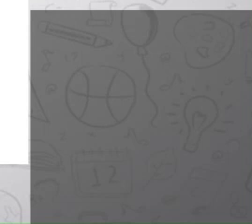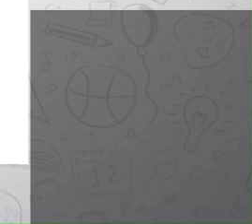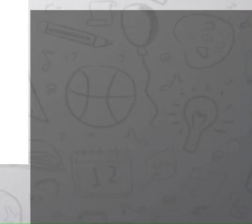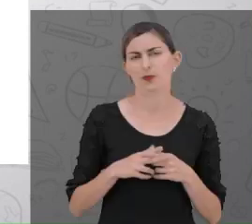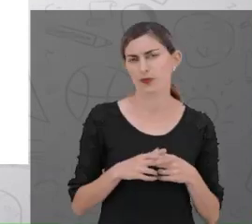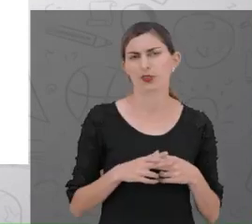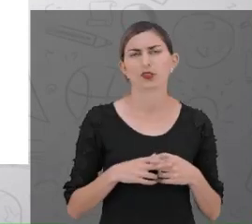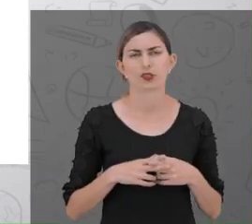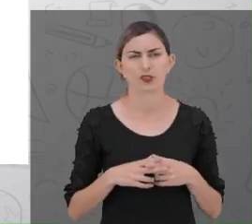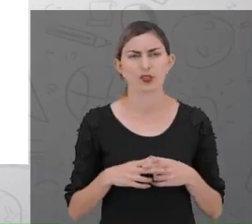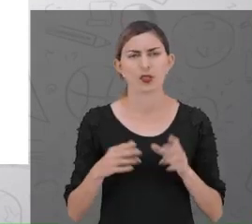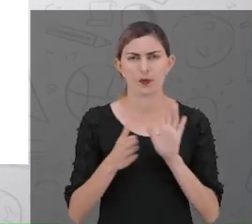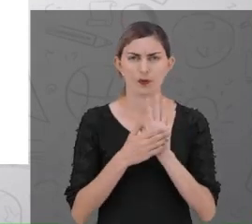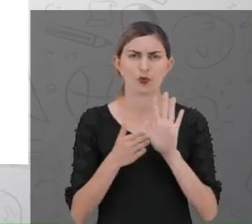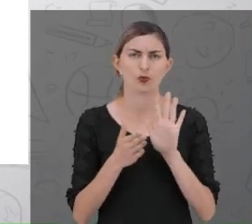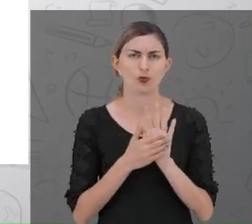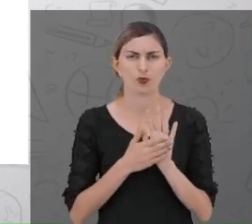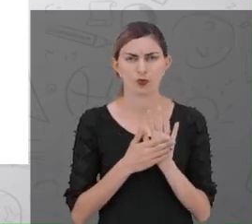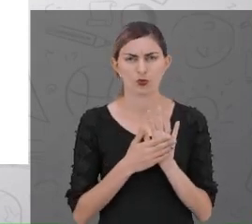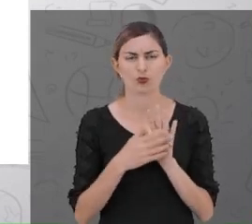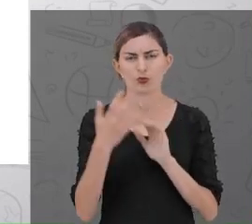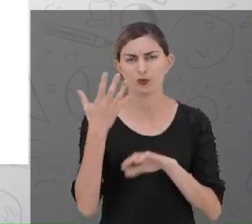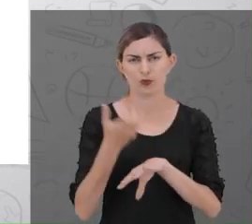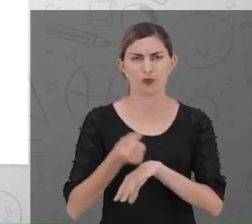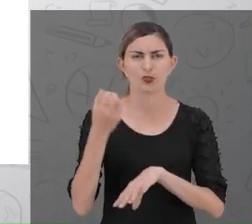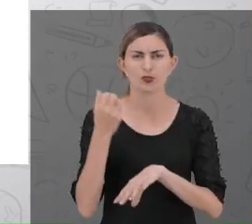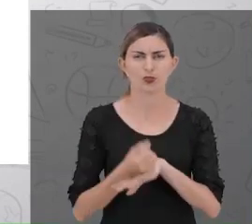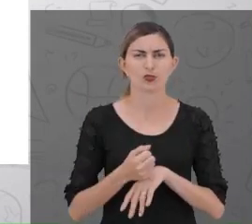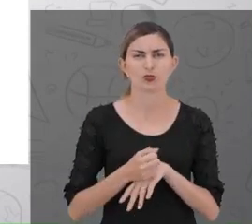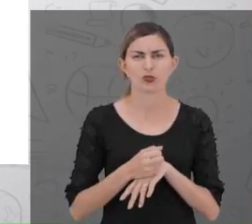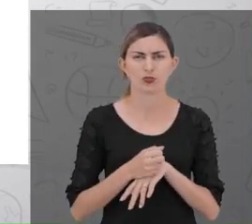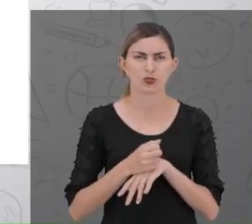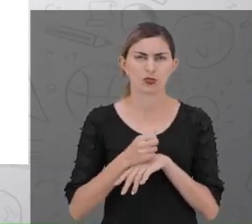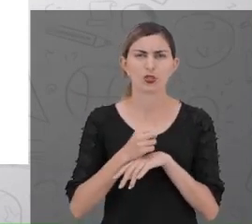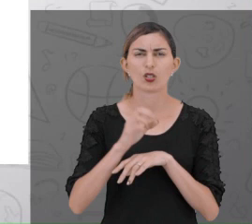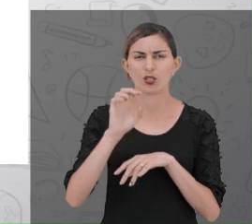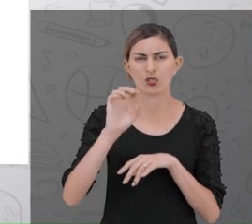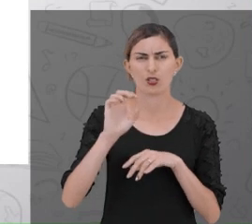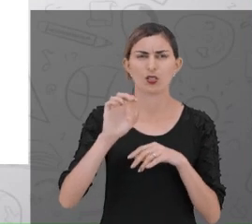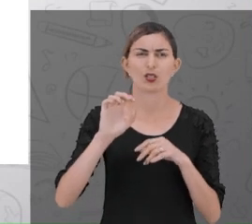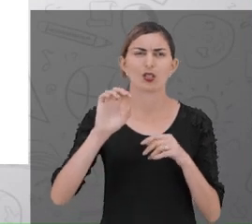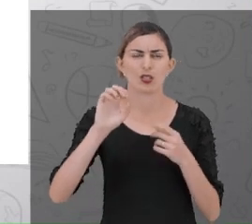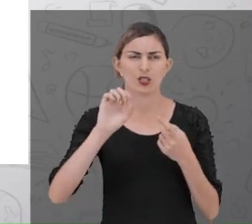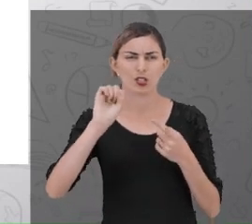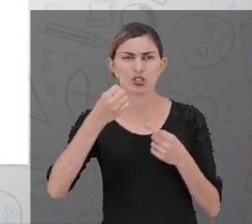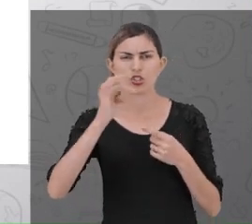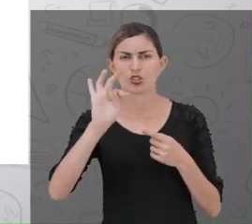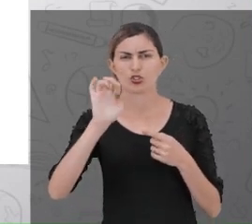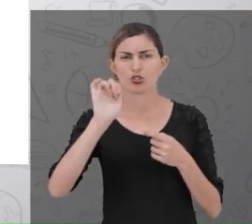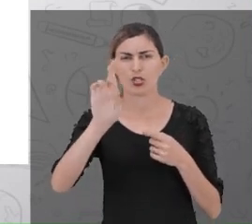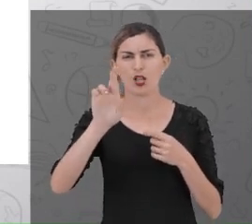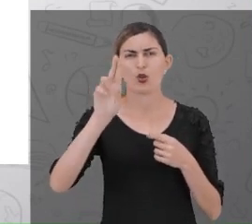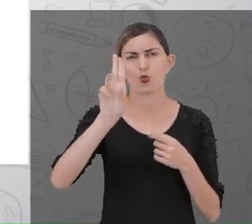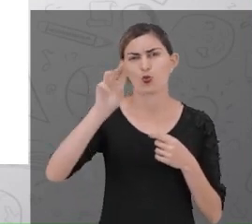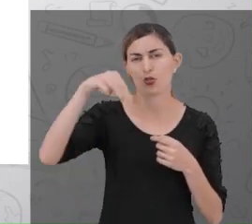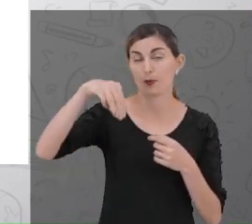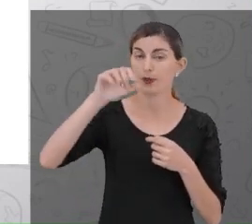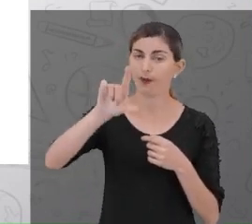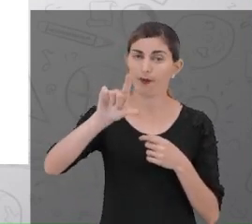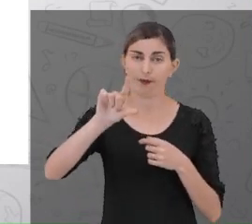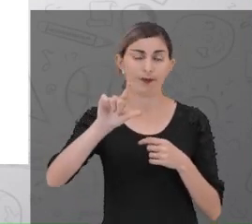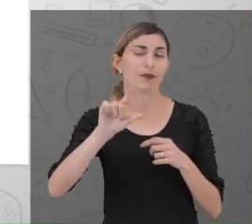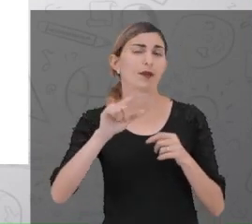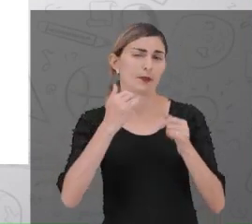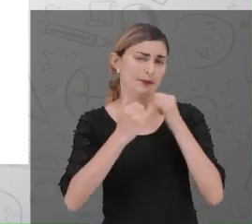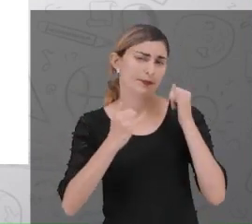A ferramenta que a gente propôs para você baixar é chamada de StarUML. Essa